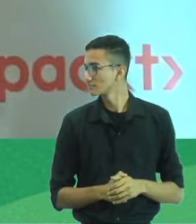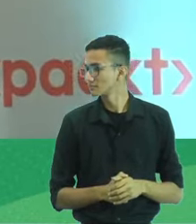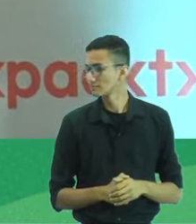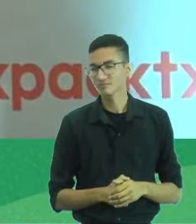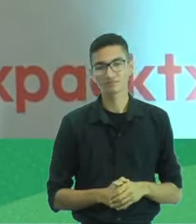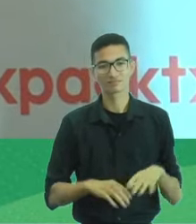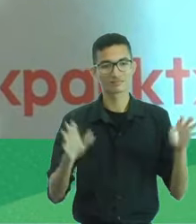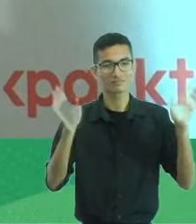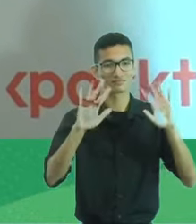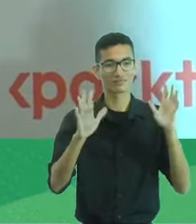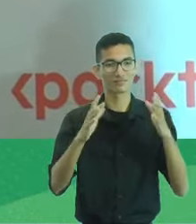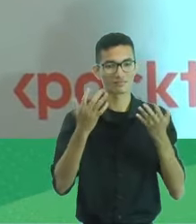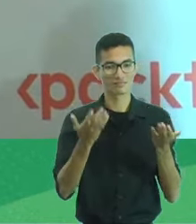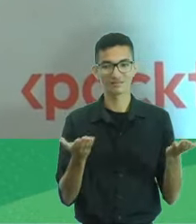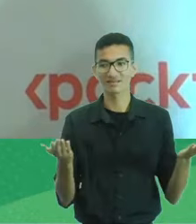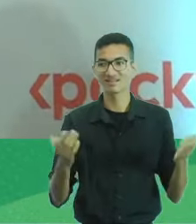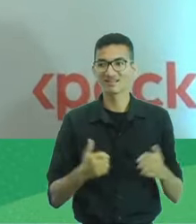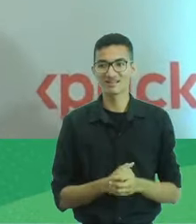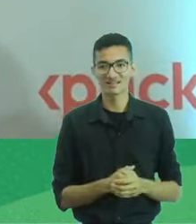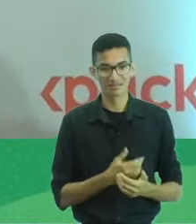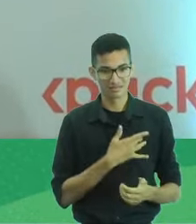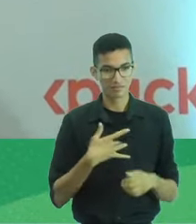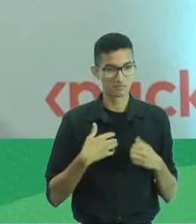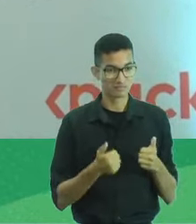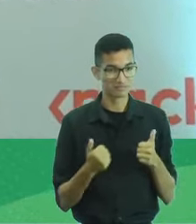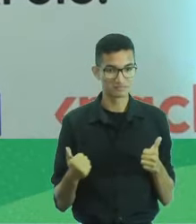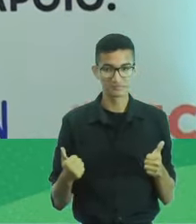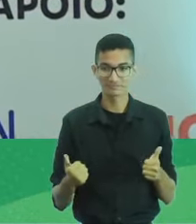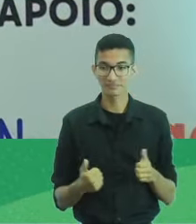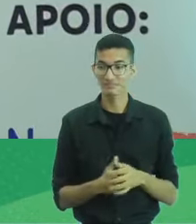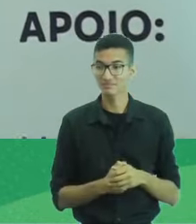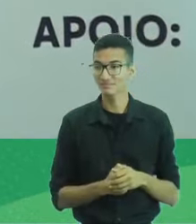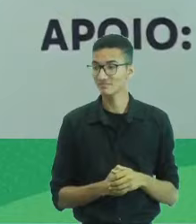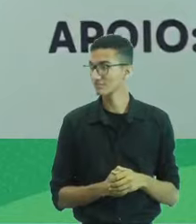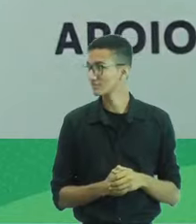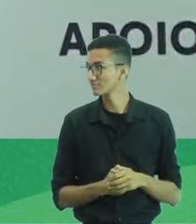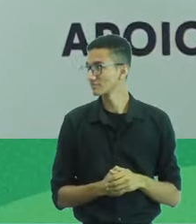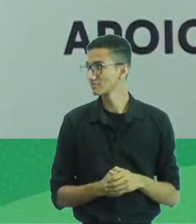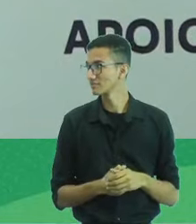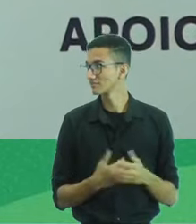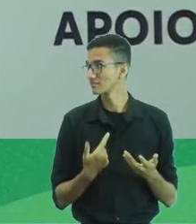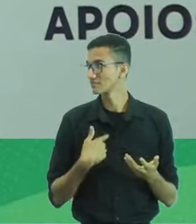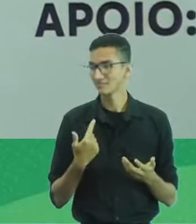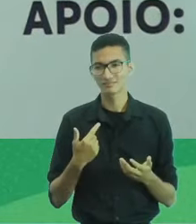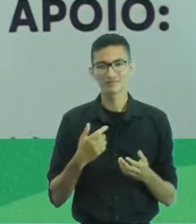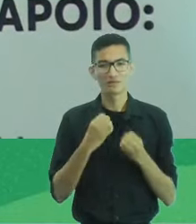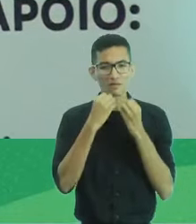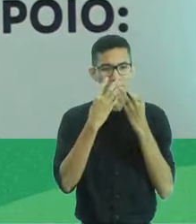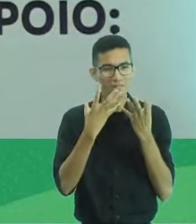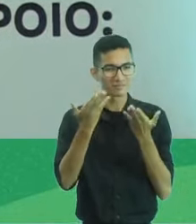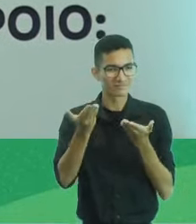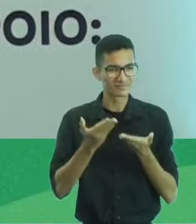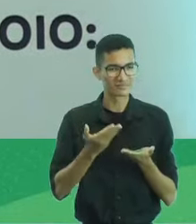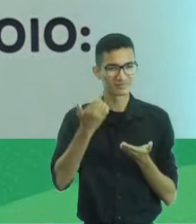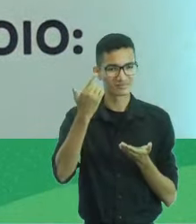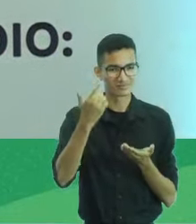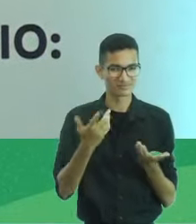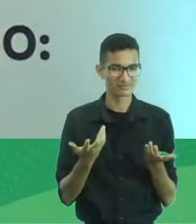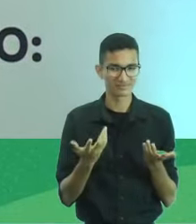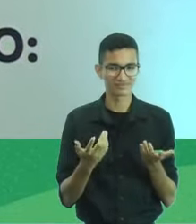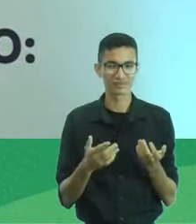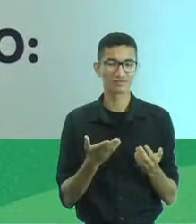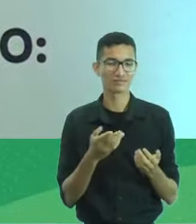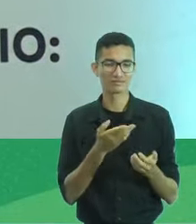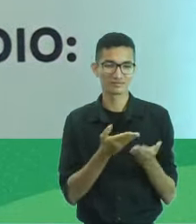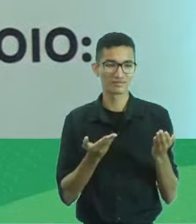Olá pessoas como vocês boas-vindas eu não consigo falar boas-vindas sem falar boas vindas a mais uma live de